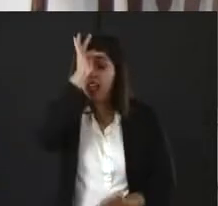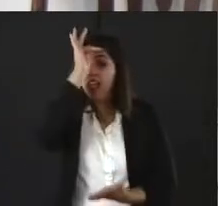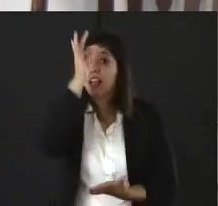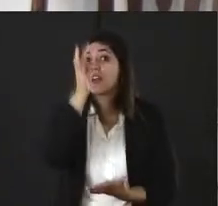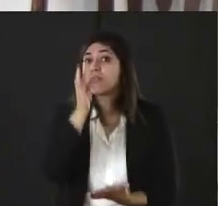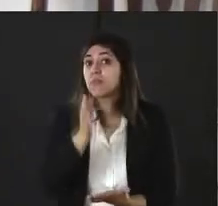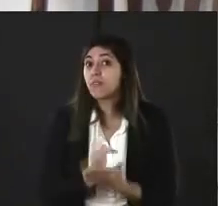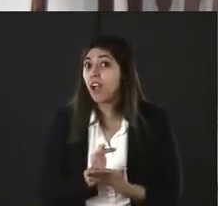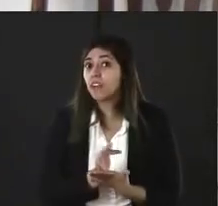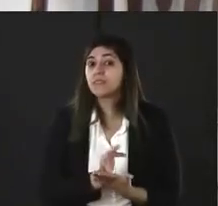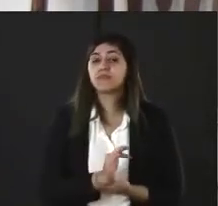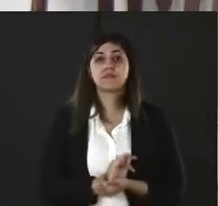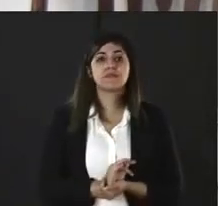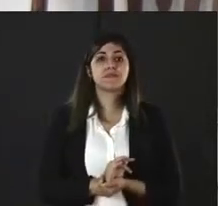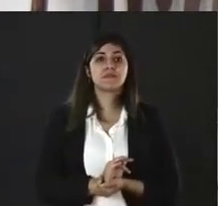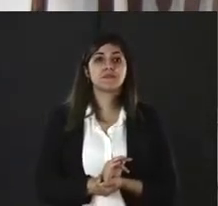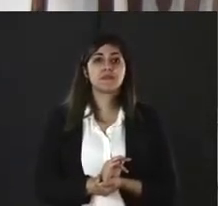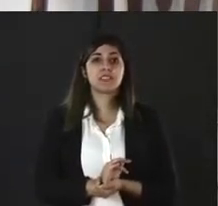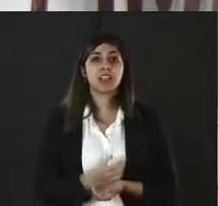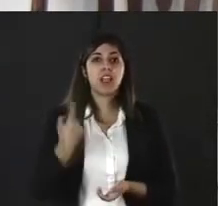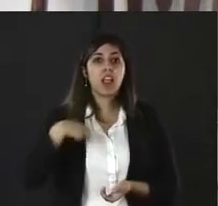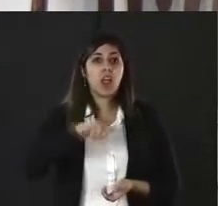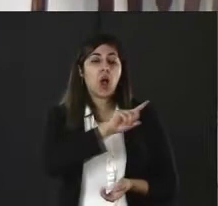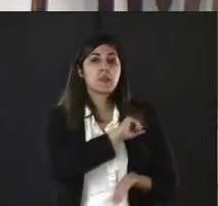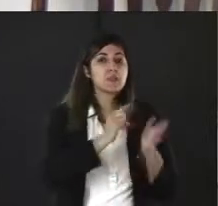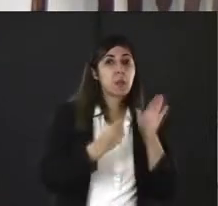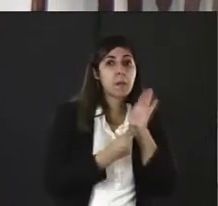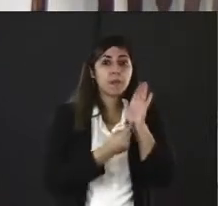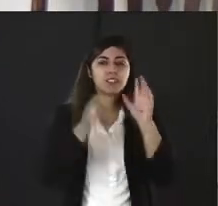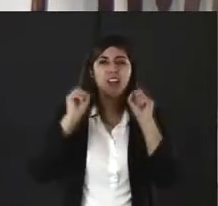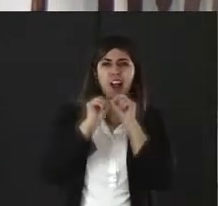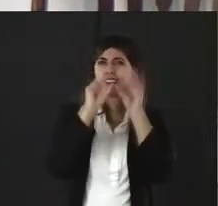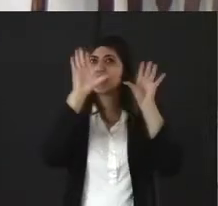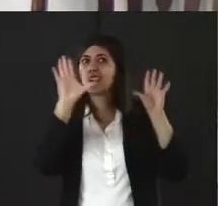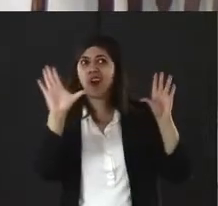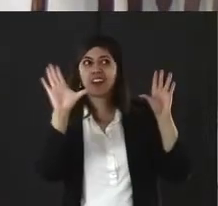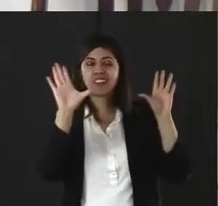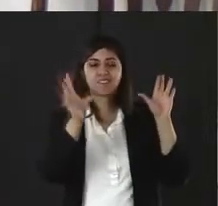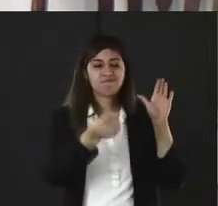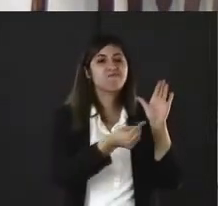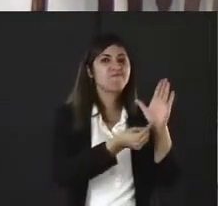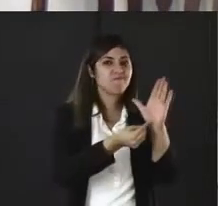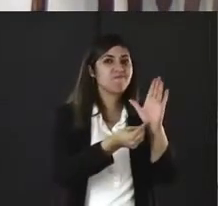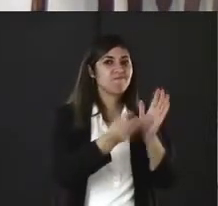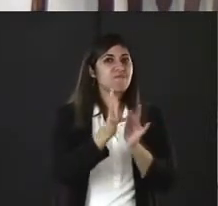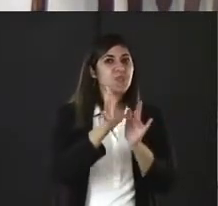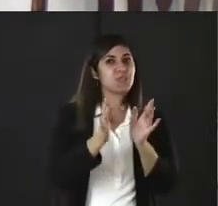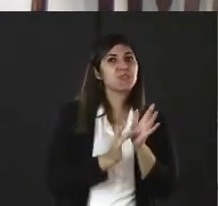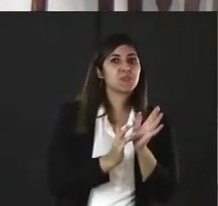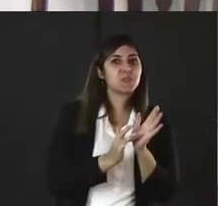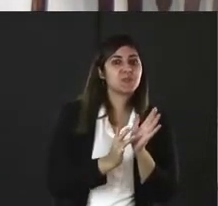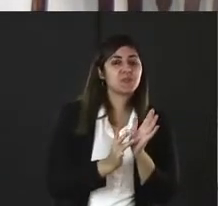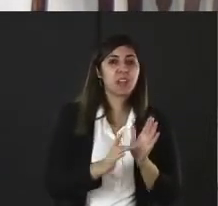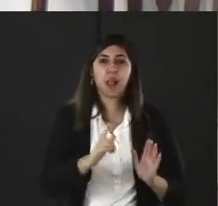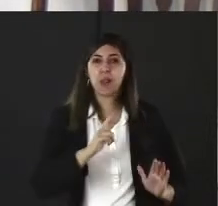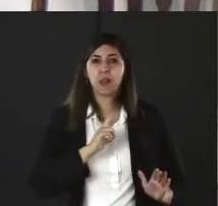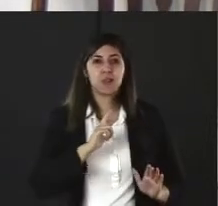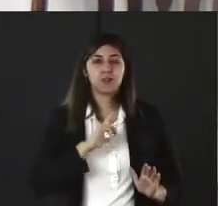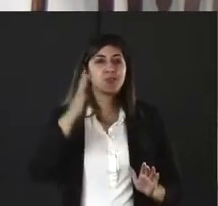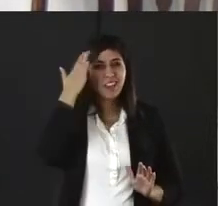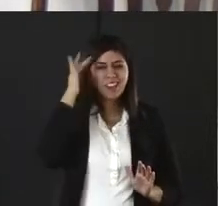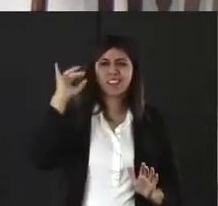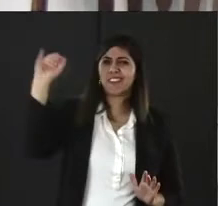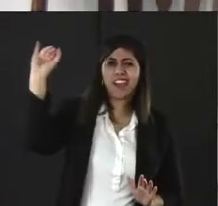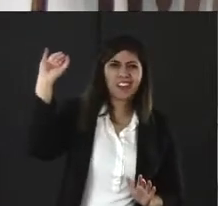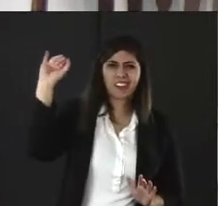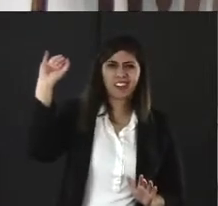era necessária para discernir a glória que estava diante deles eles não tinham ideia do